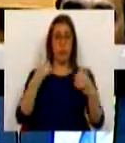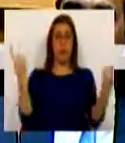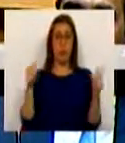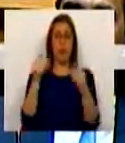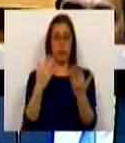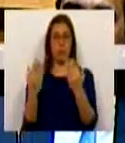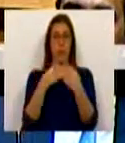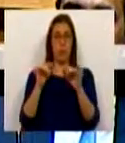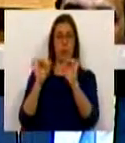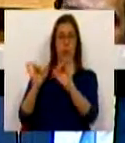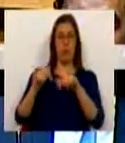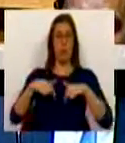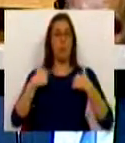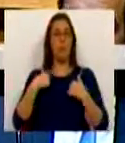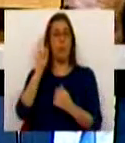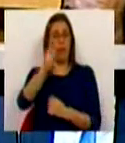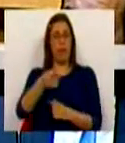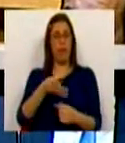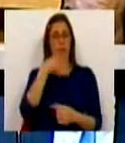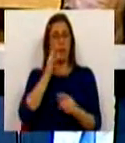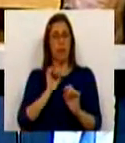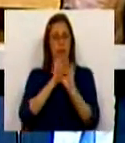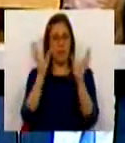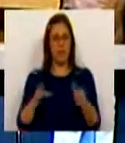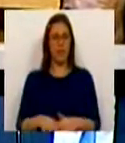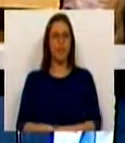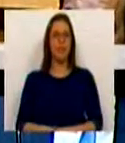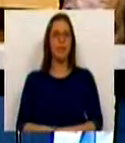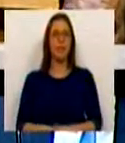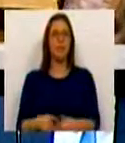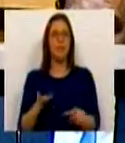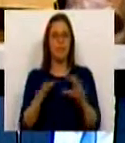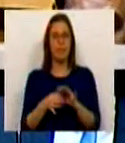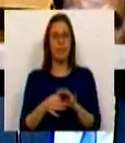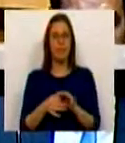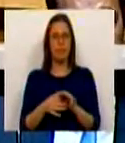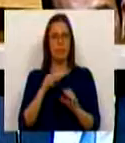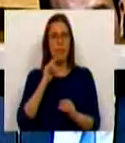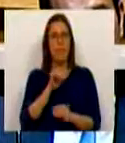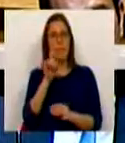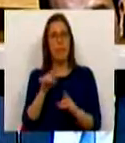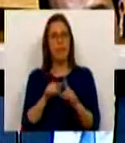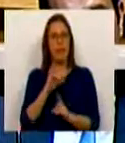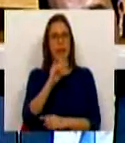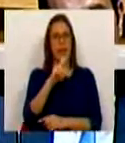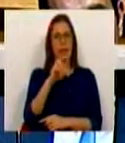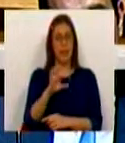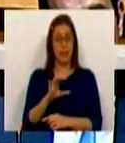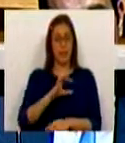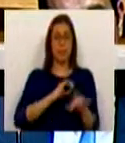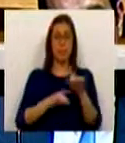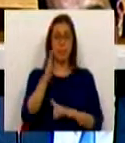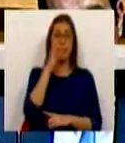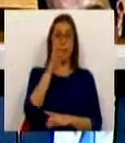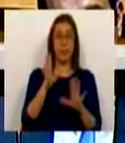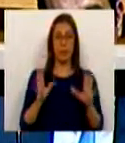essa contradição é sua e cabe-lhe a si esclarecê-la. Sobre a questão do IRC, o Sr. Deputado